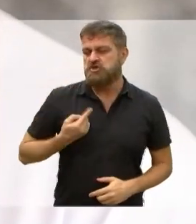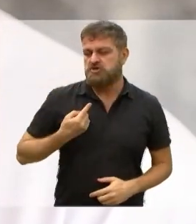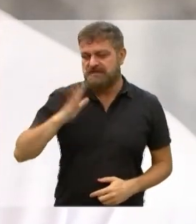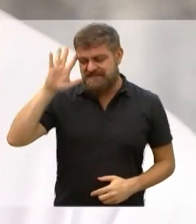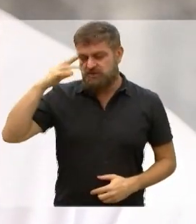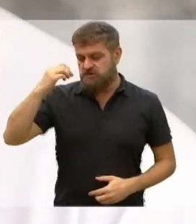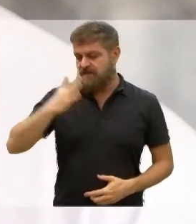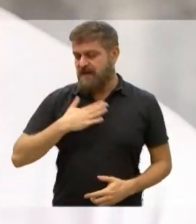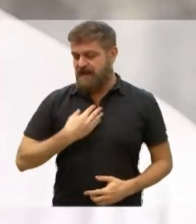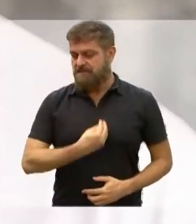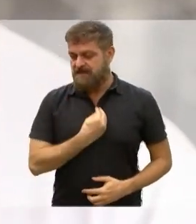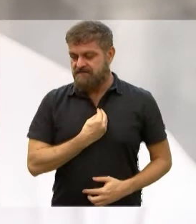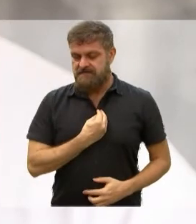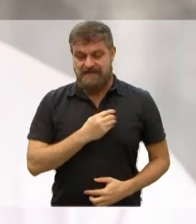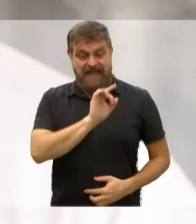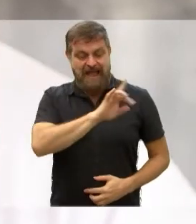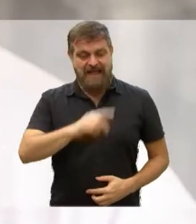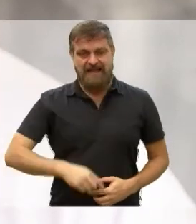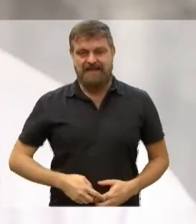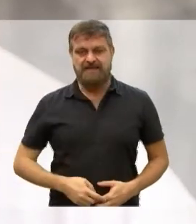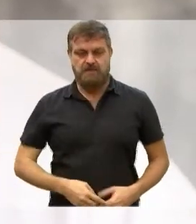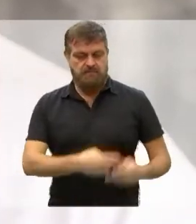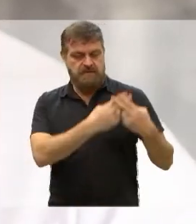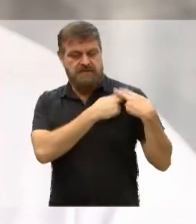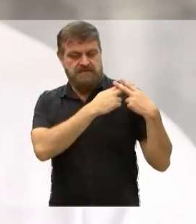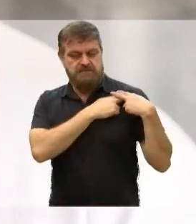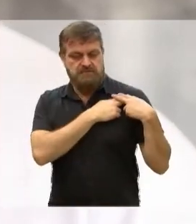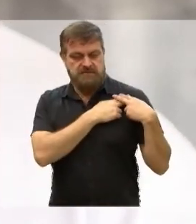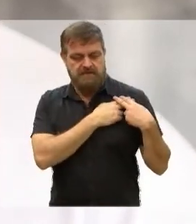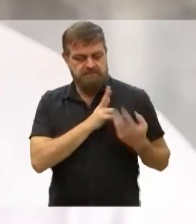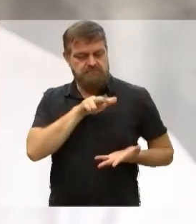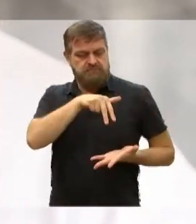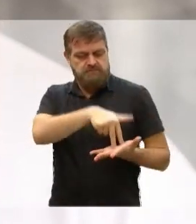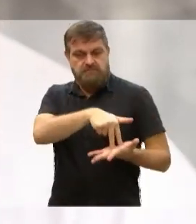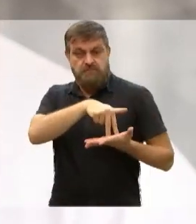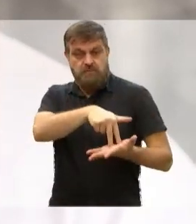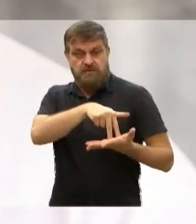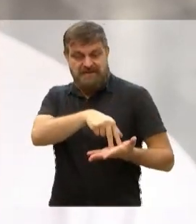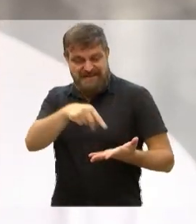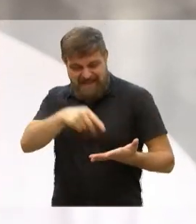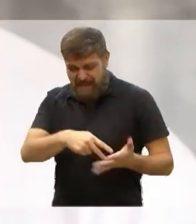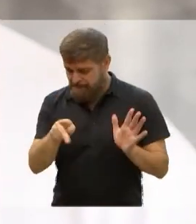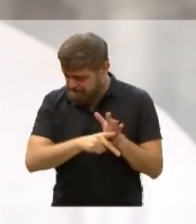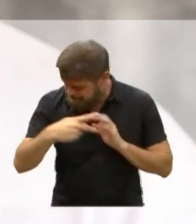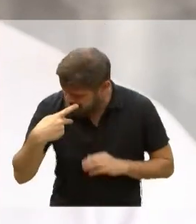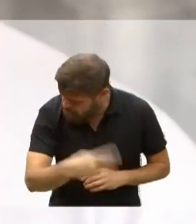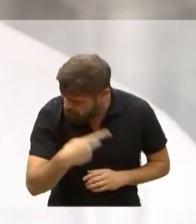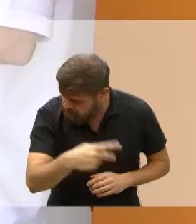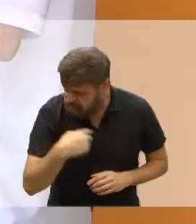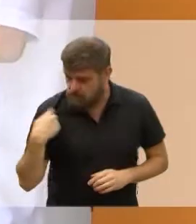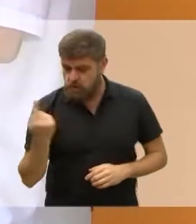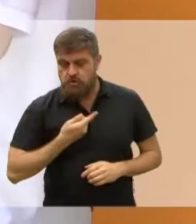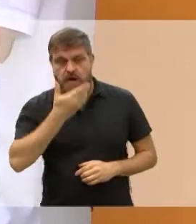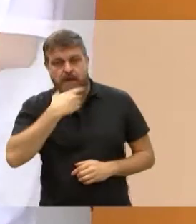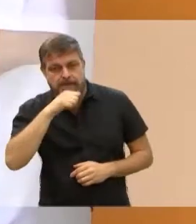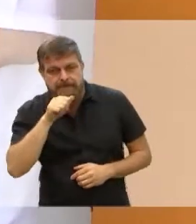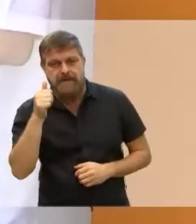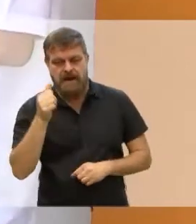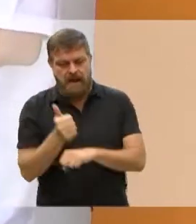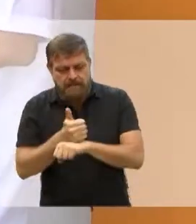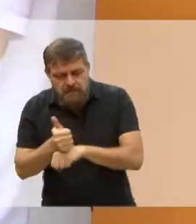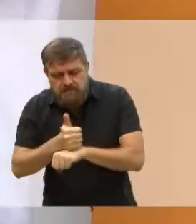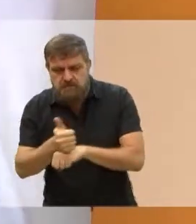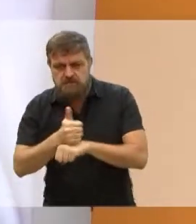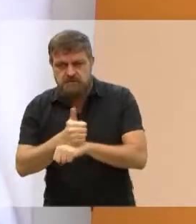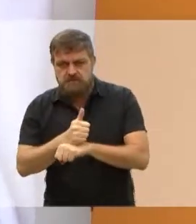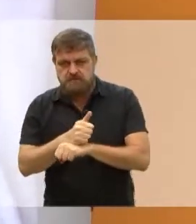Nós, né? Eles têm que tomar a frente. A visibilidade, o protagonismo é deles. Nós, pais,